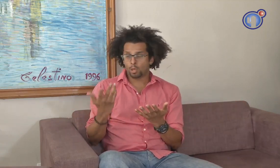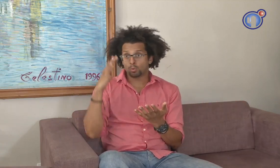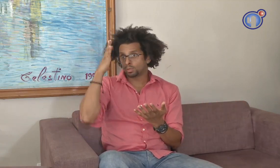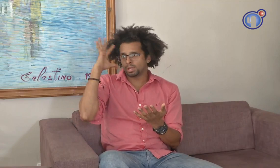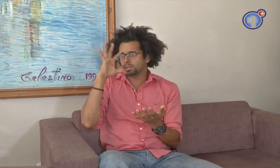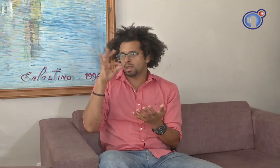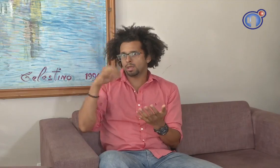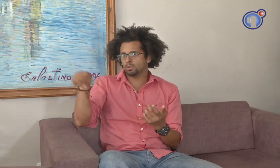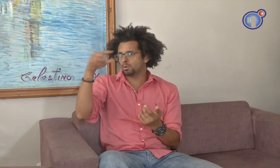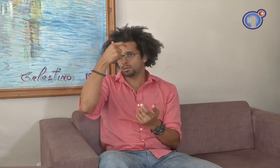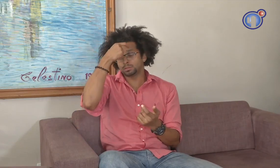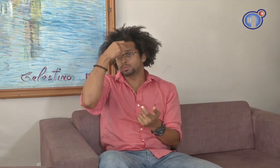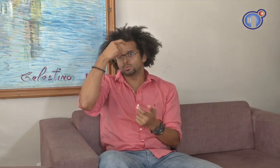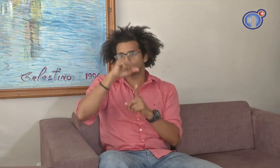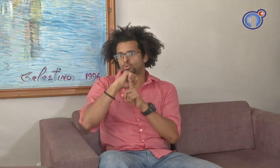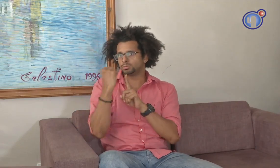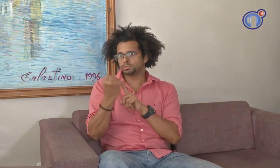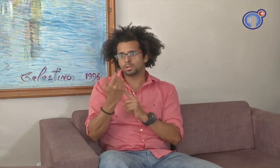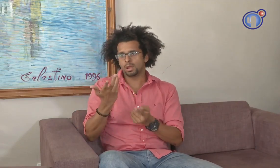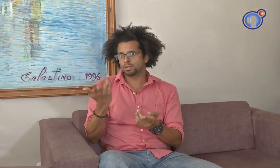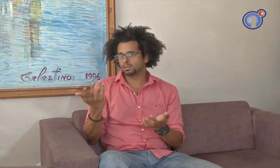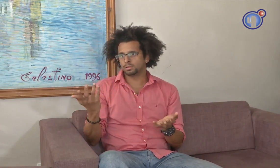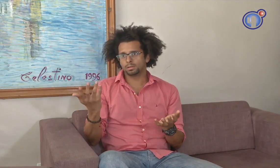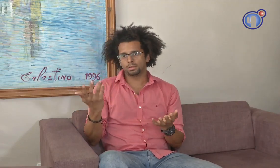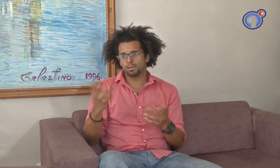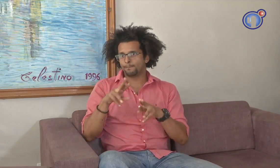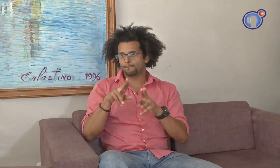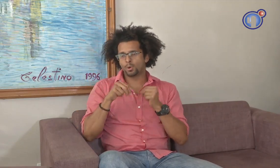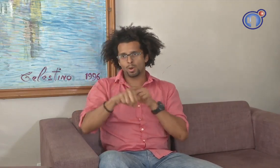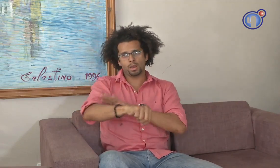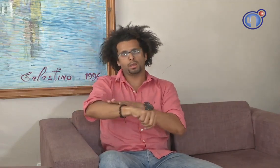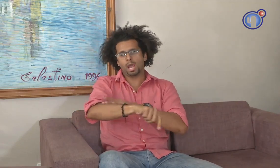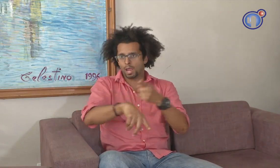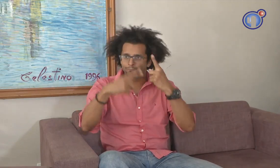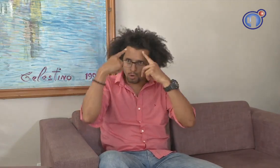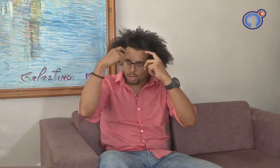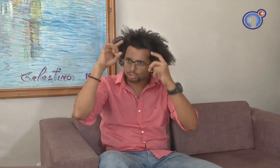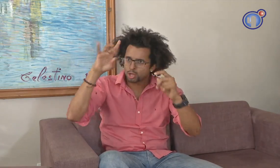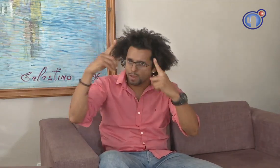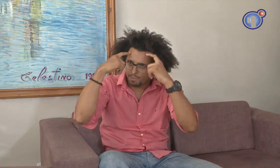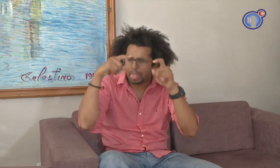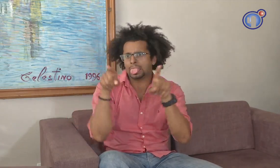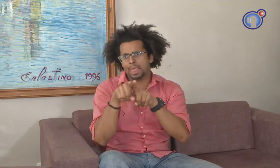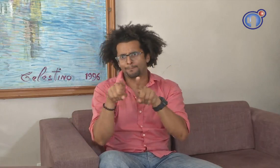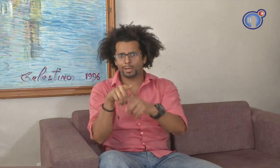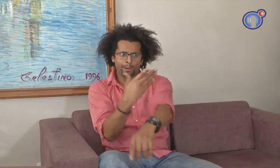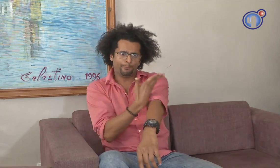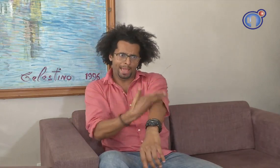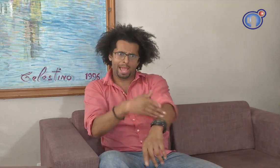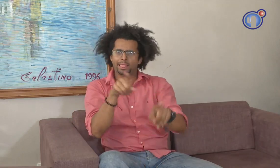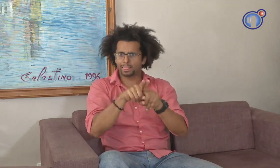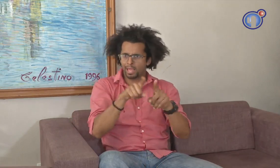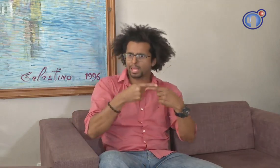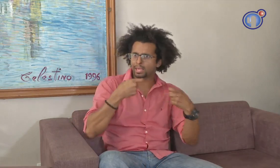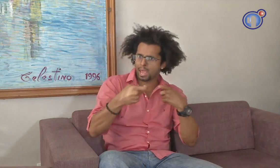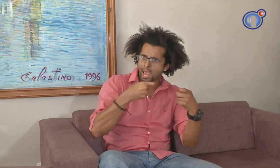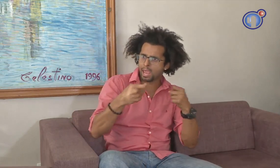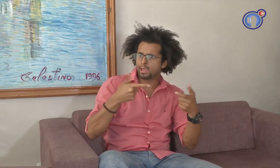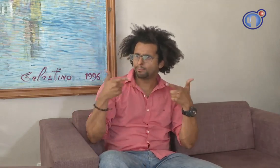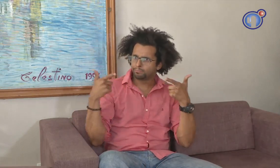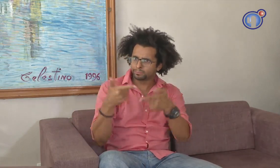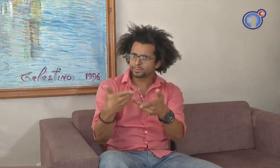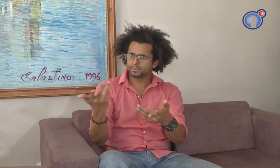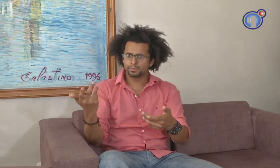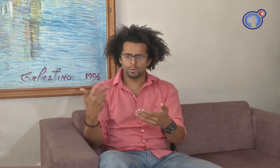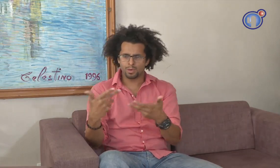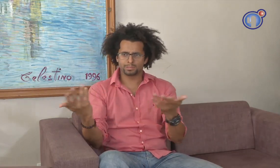país. Então, eu não consigo entender a consciência da sociedade ouvinte. As pessoas pensam que ele é negro, ele é violento. Não, mas